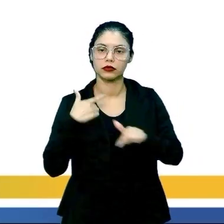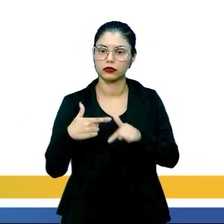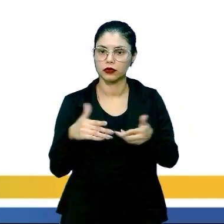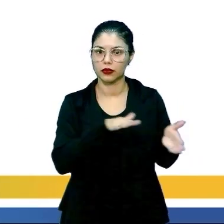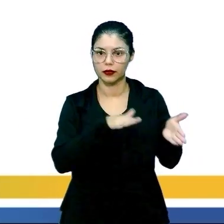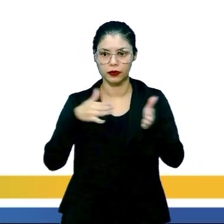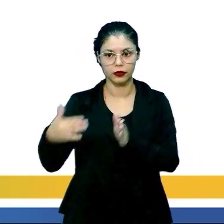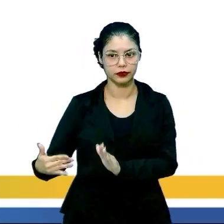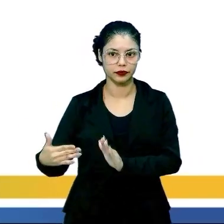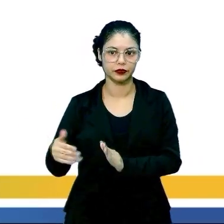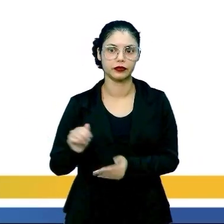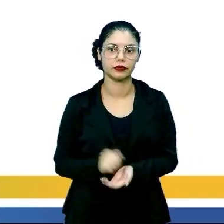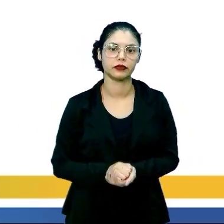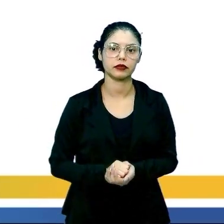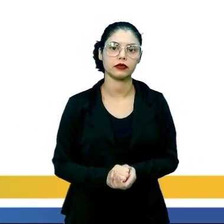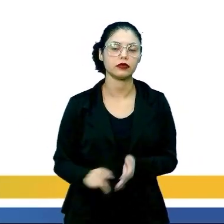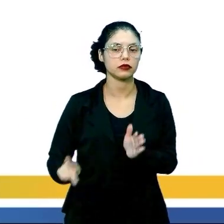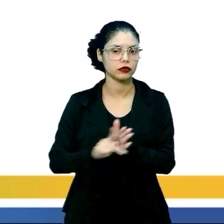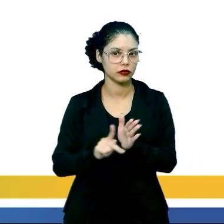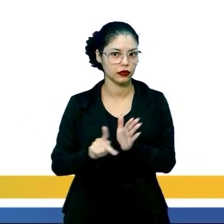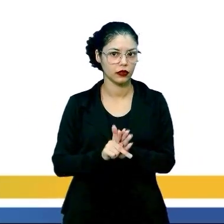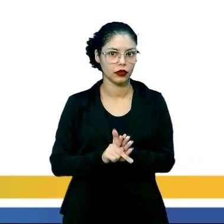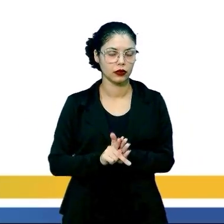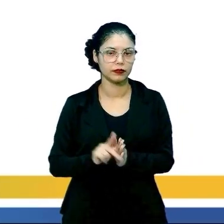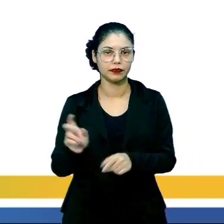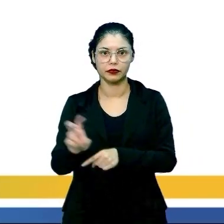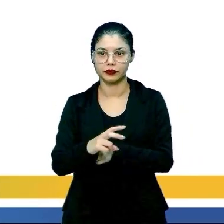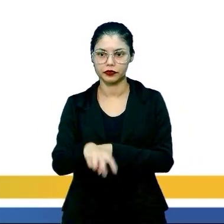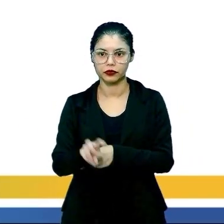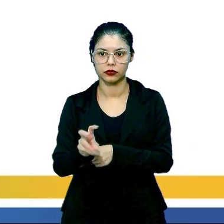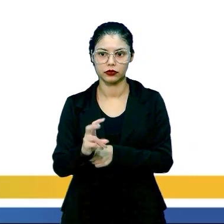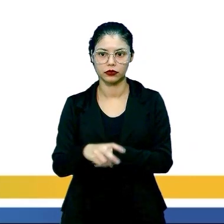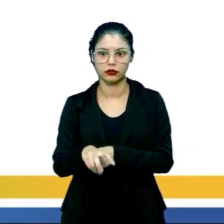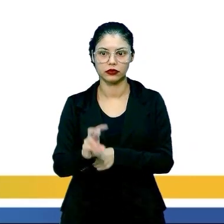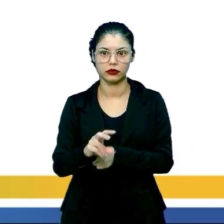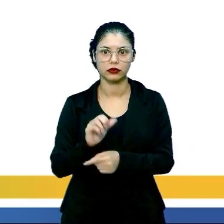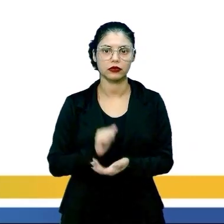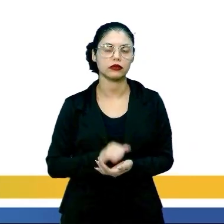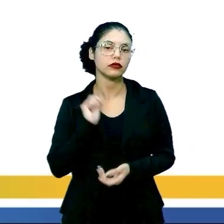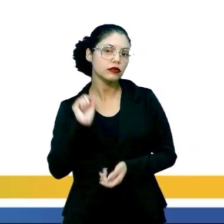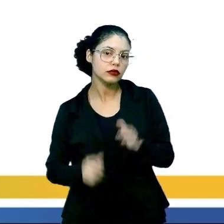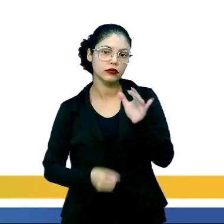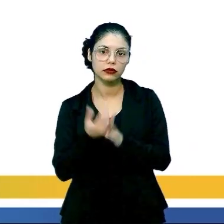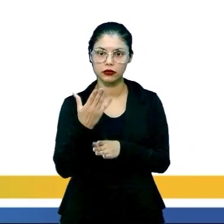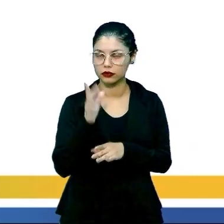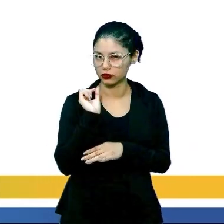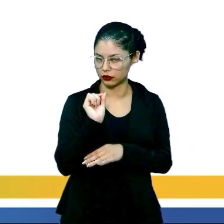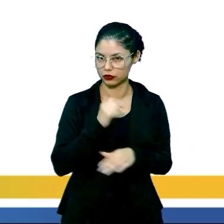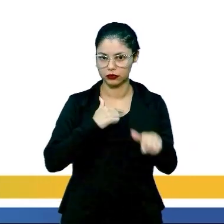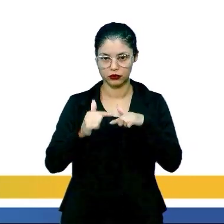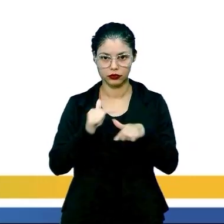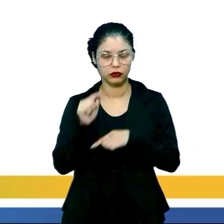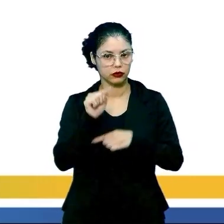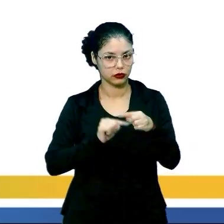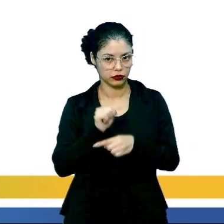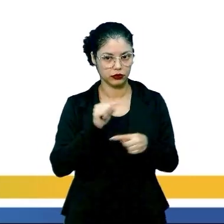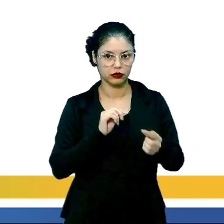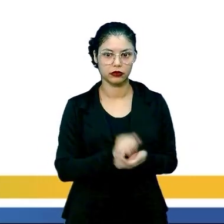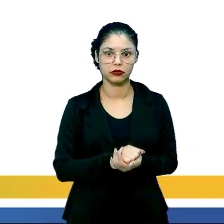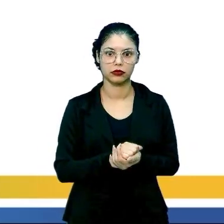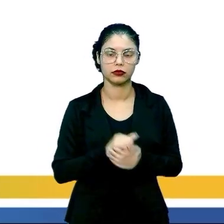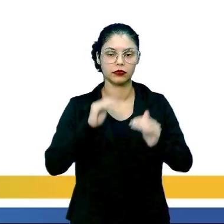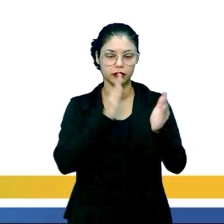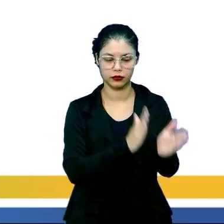ele passa a ser dinamizado e mecanizado. O proletário vai surgir e o trabalho vai ser dividido, ele vai